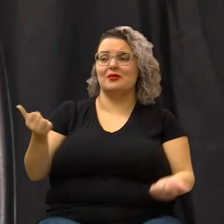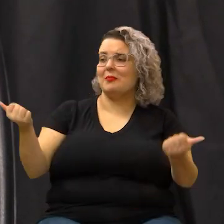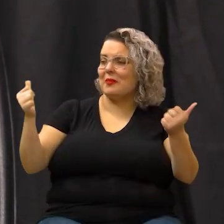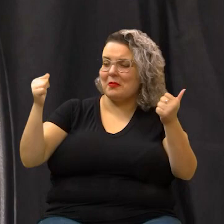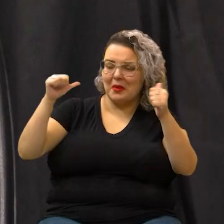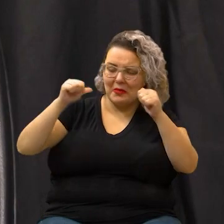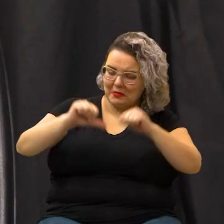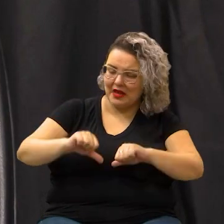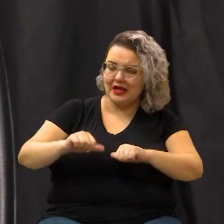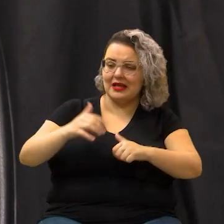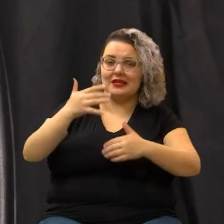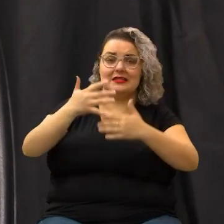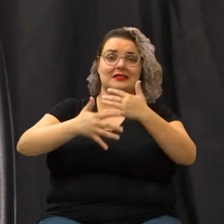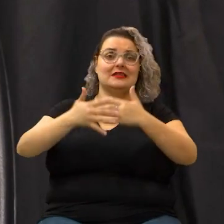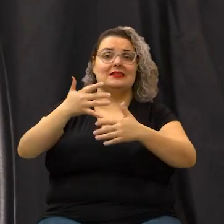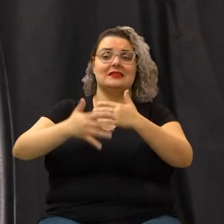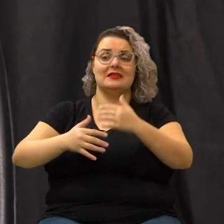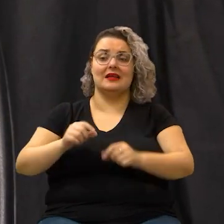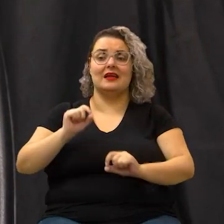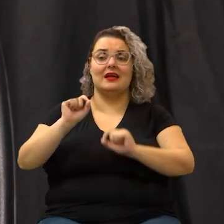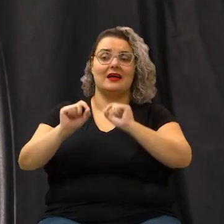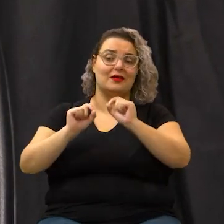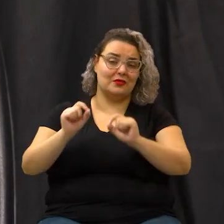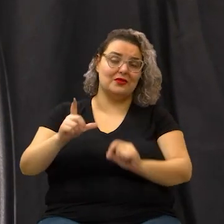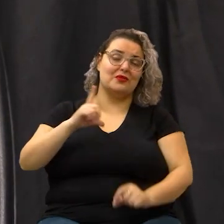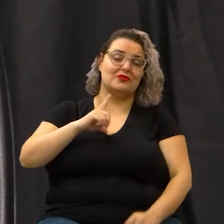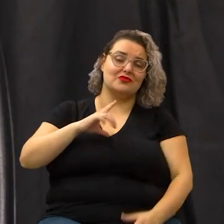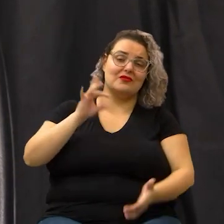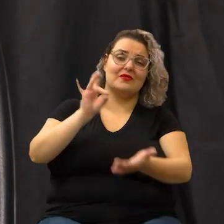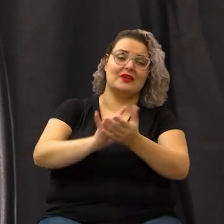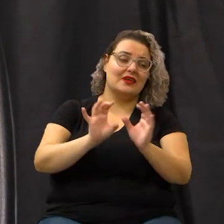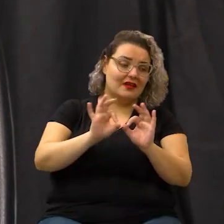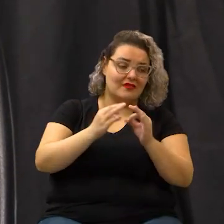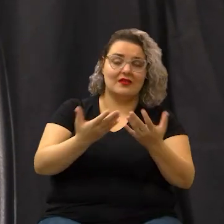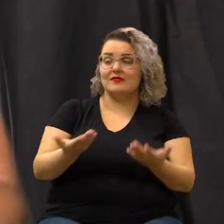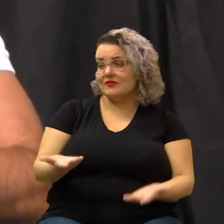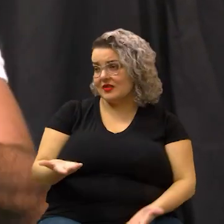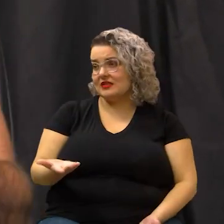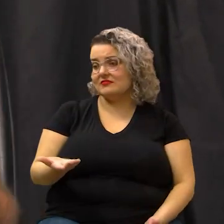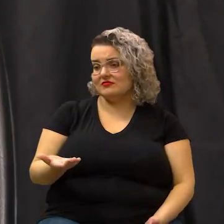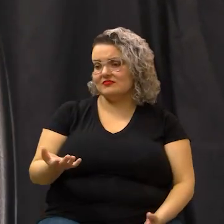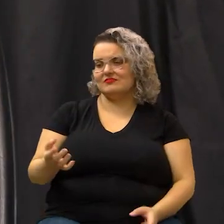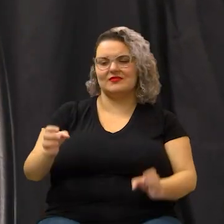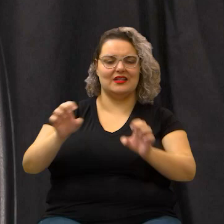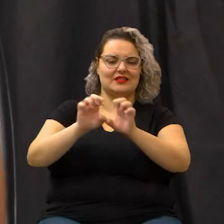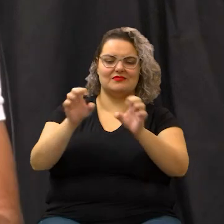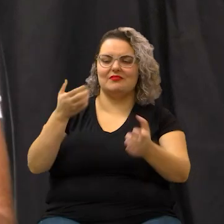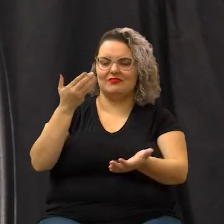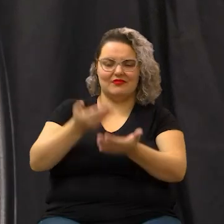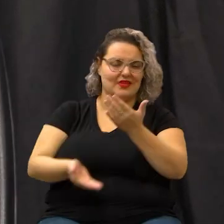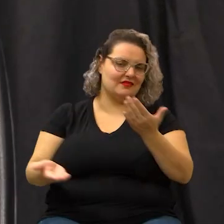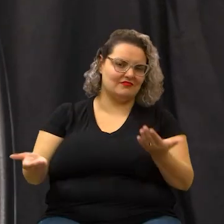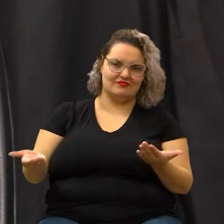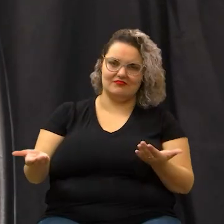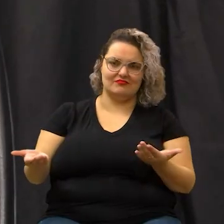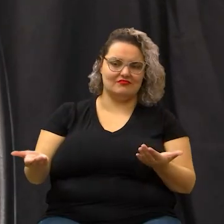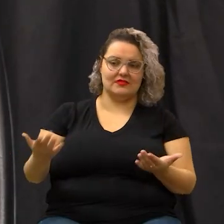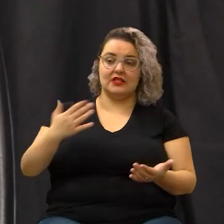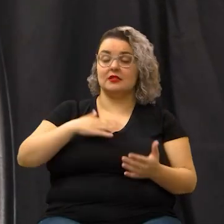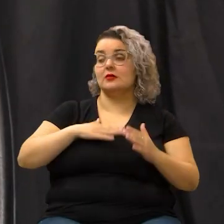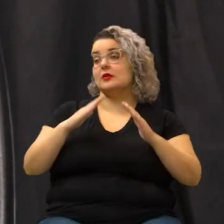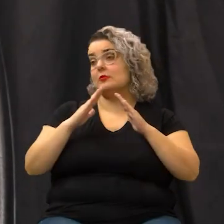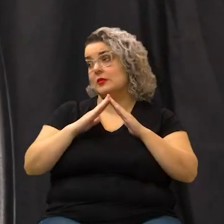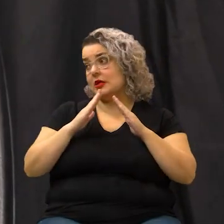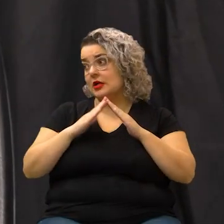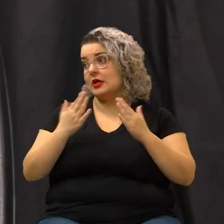achava o basta, piorava. Porque aí atrapalhava até o que eu tinha de verdade, que era a família, que era isso. Então, desestruturava muito. Então,